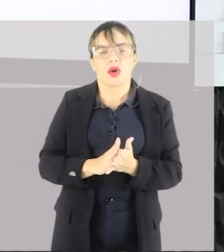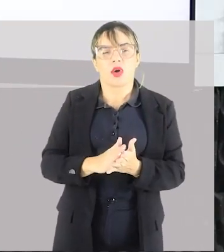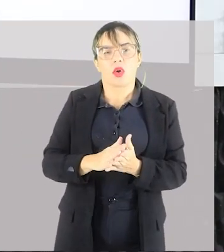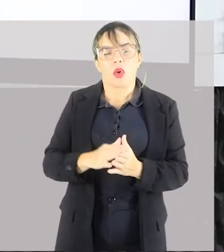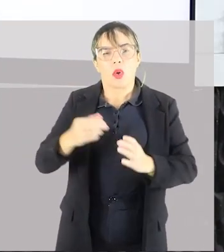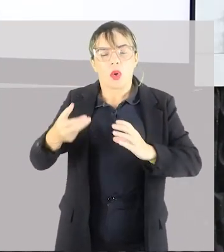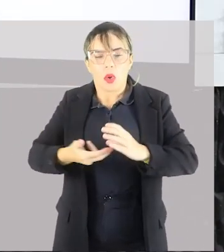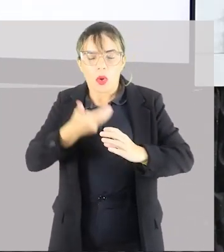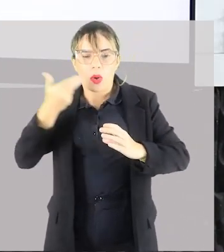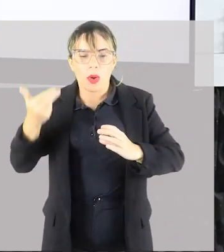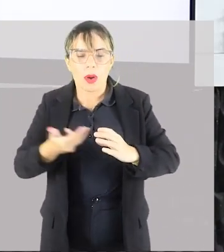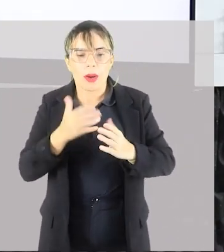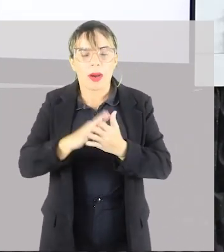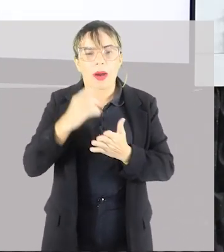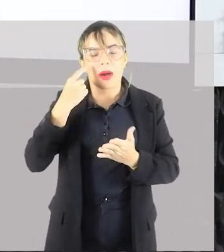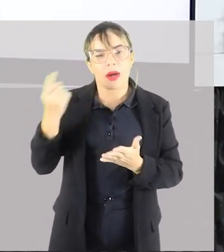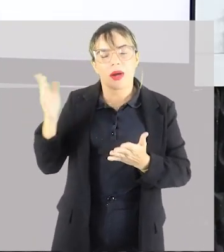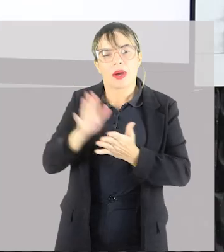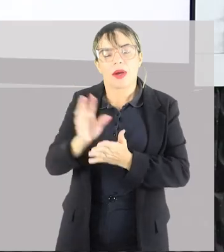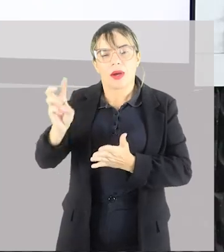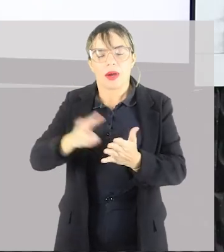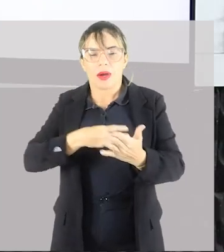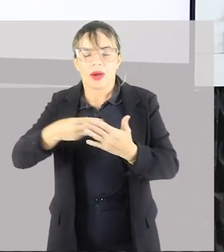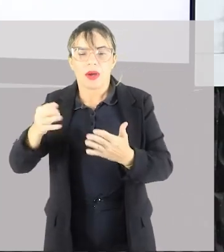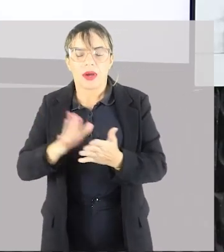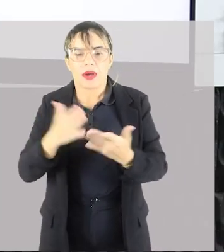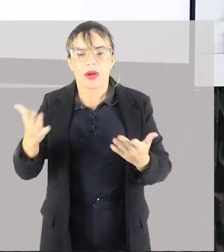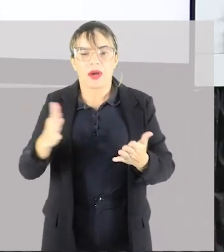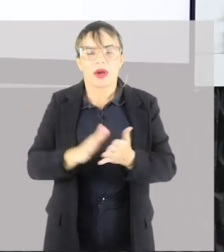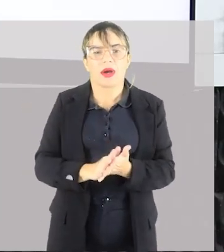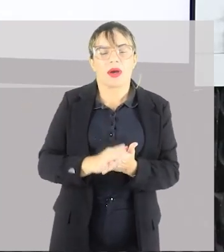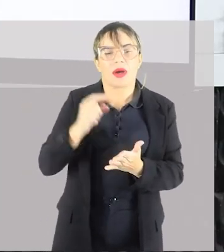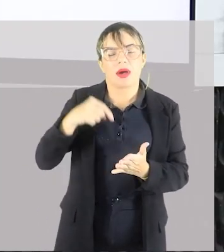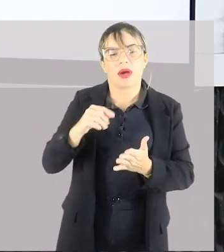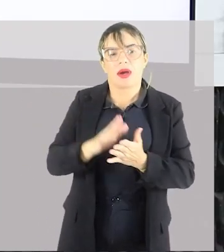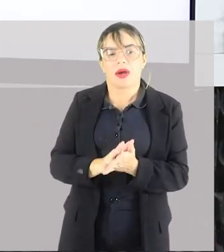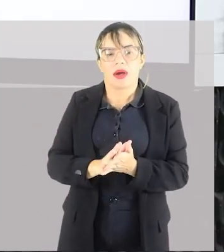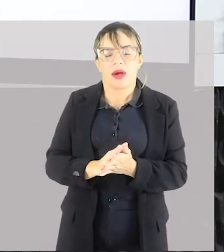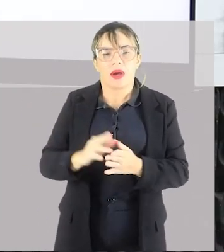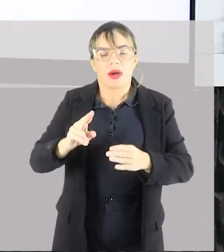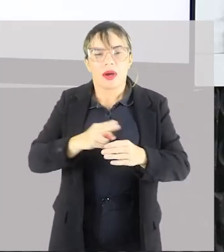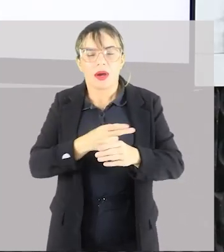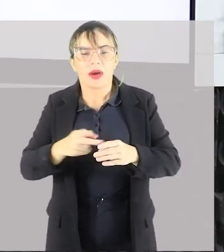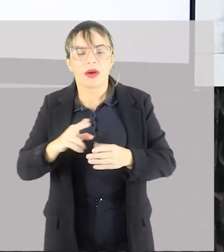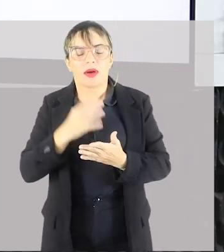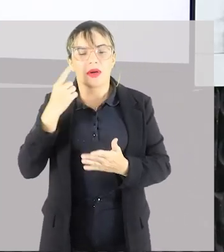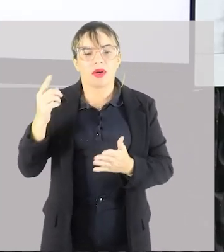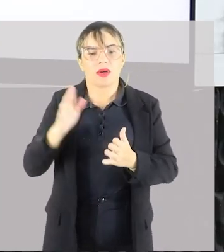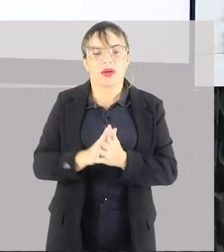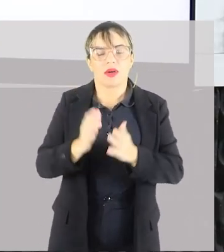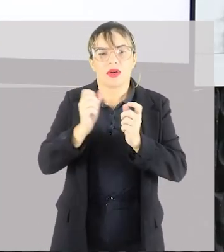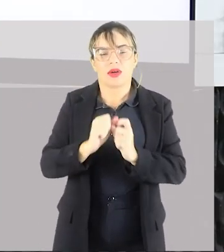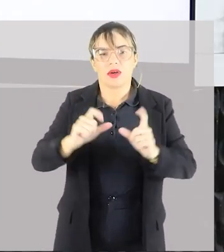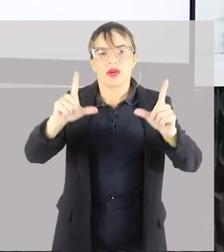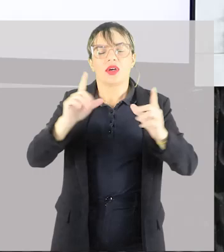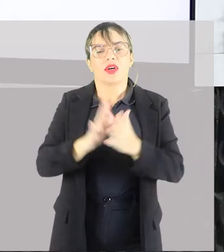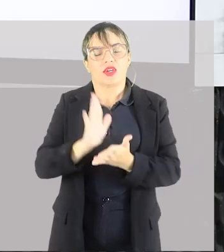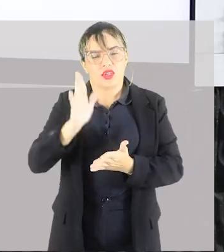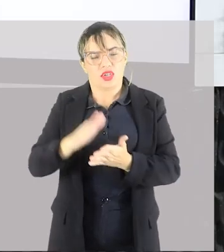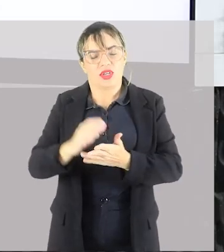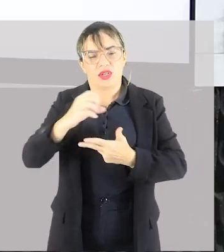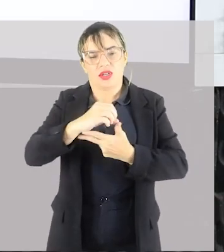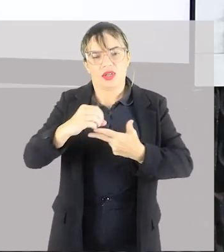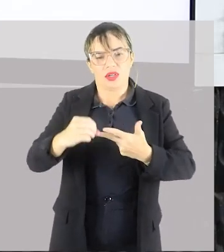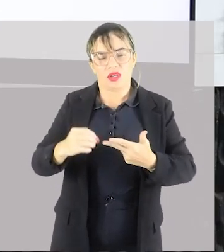amendoim, cremes, bisnagas, maionese, chocolate. Uma das obras dele já caiu no Enem, já virou até abertura